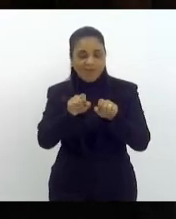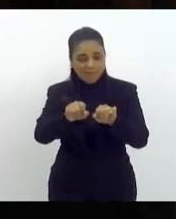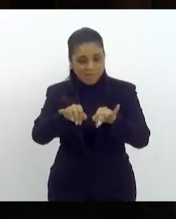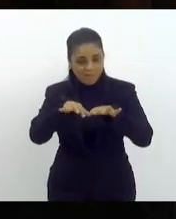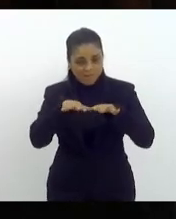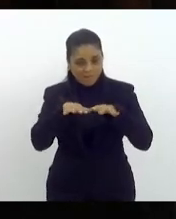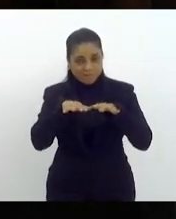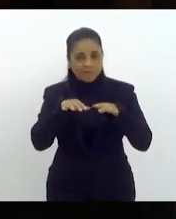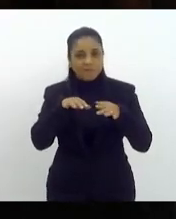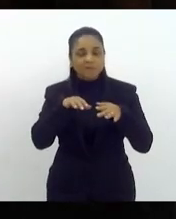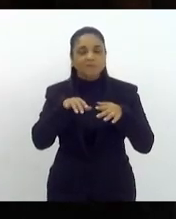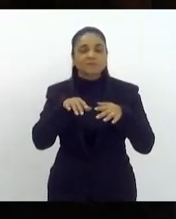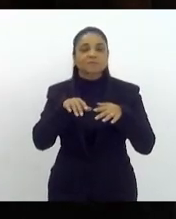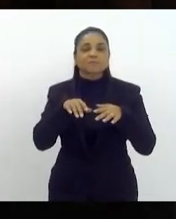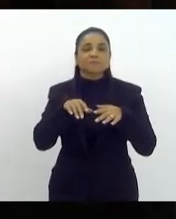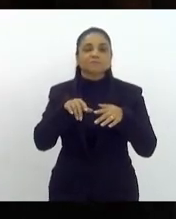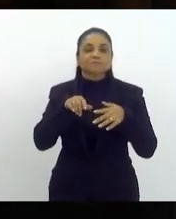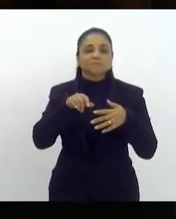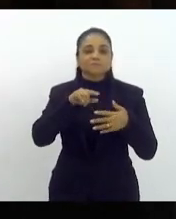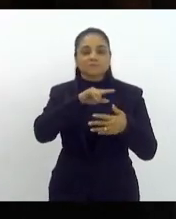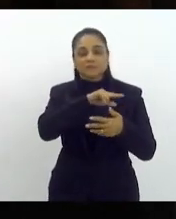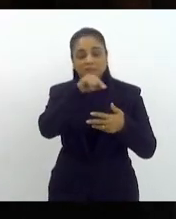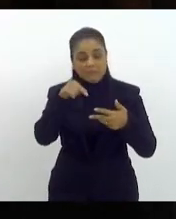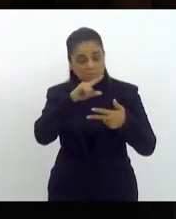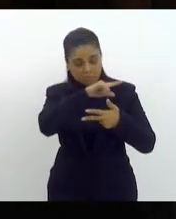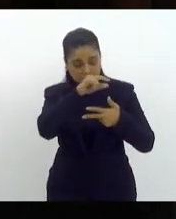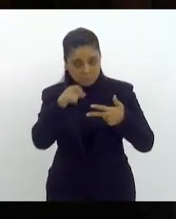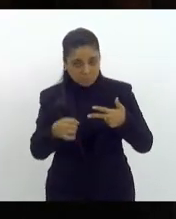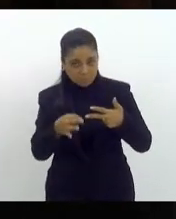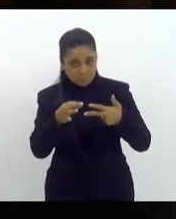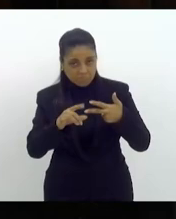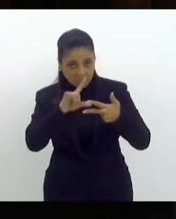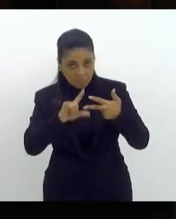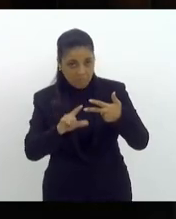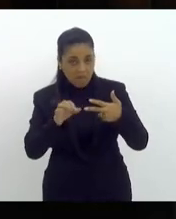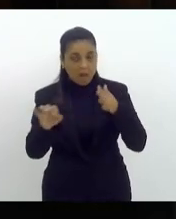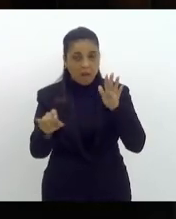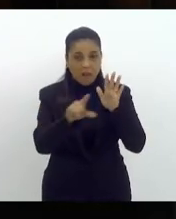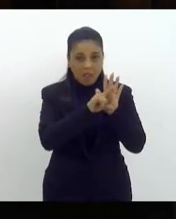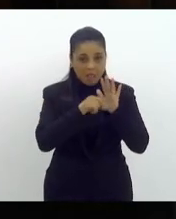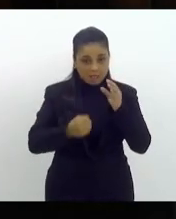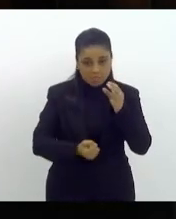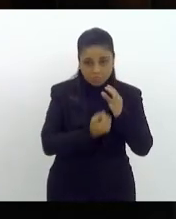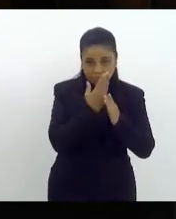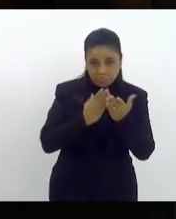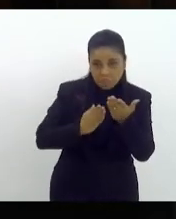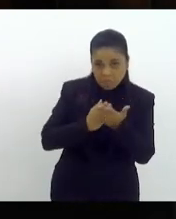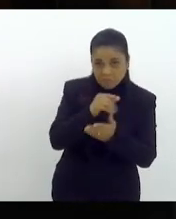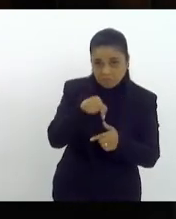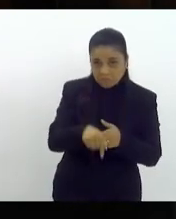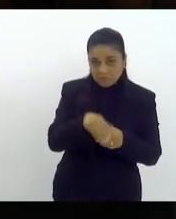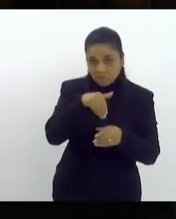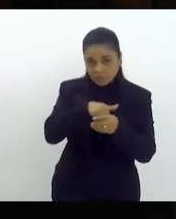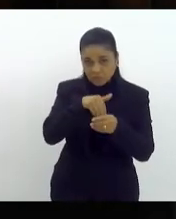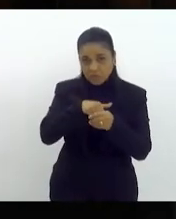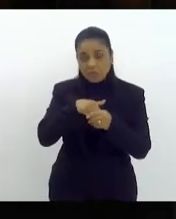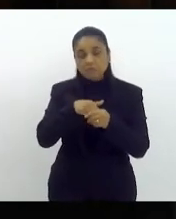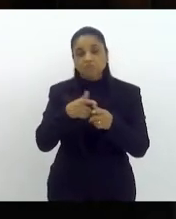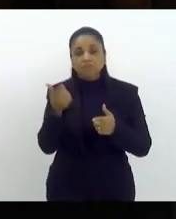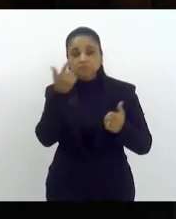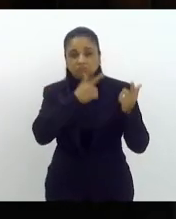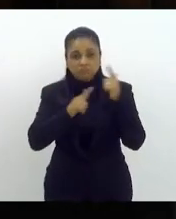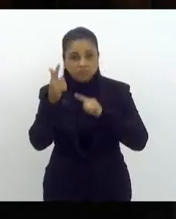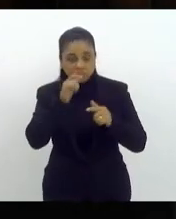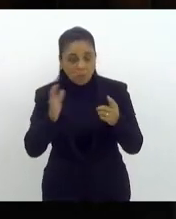da Assembleia Legislativa através de uma lei aprovada aqui de nossa autoria nós conseguimos inclusive potencializar em